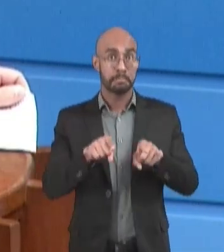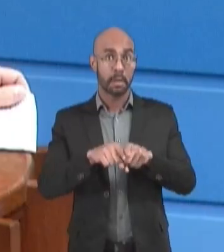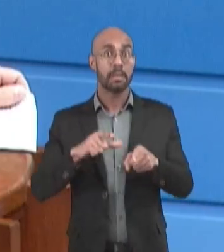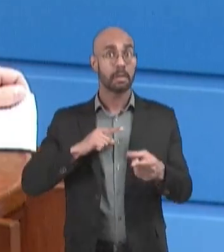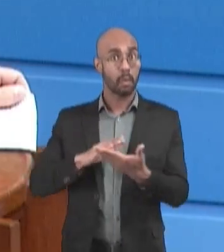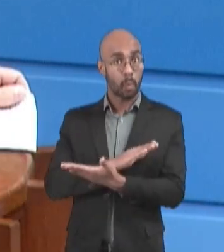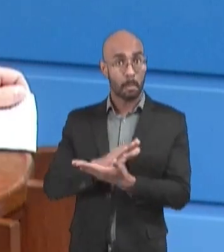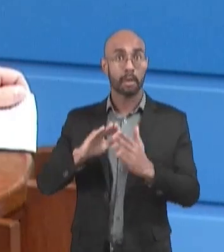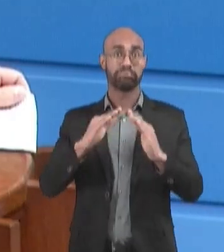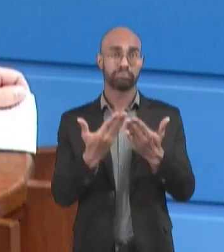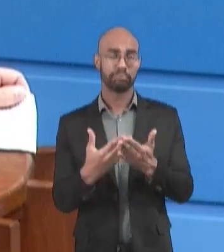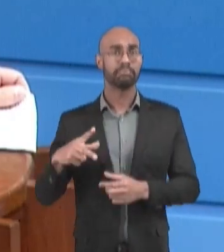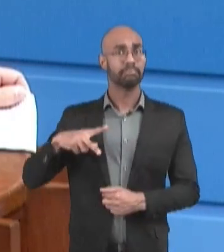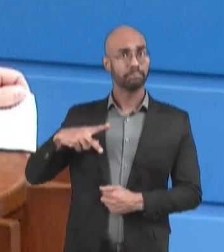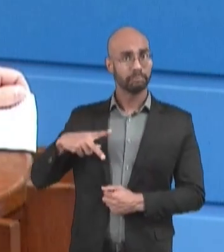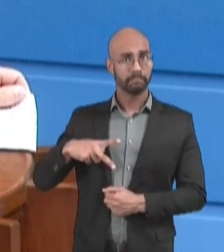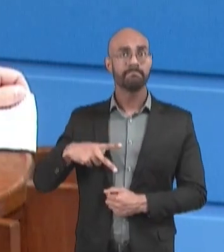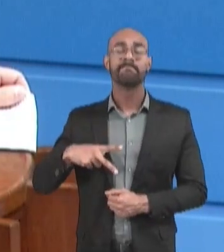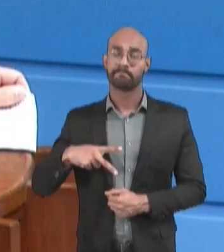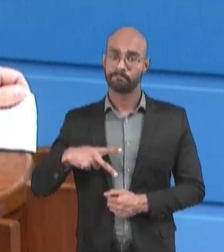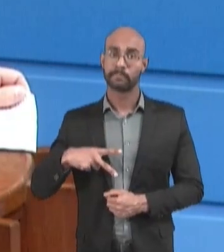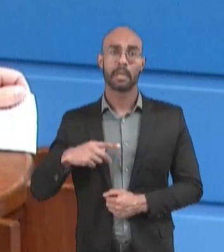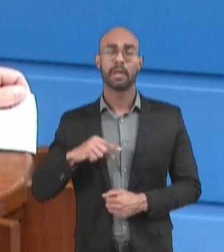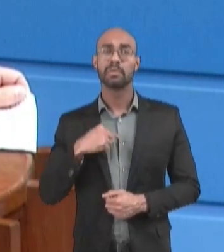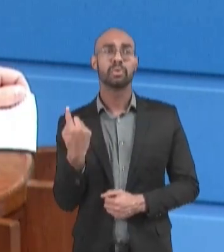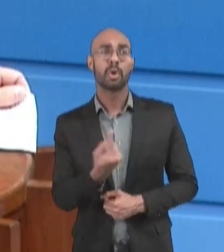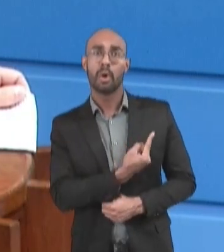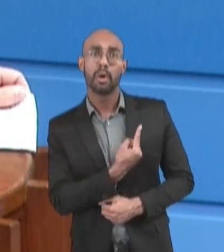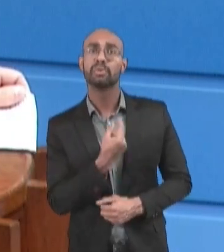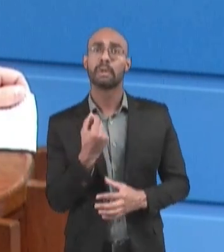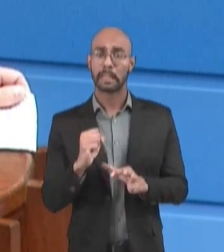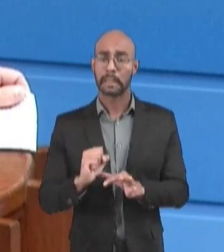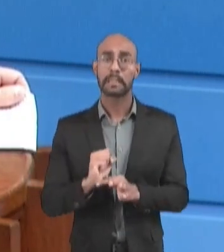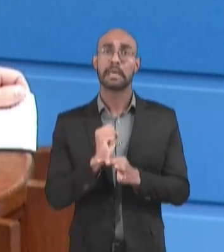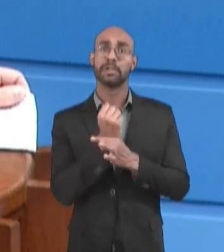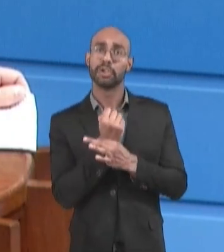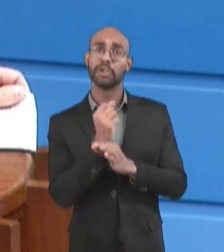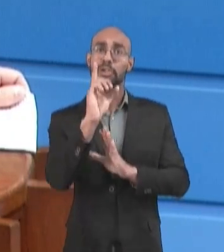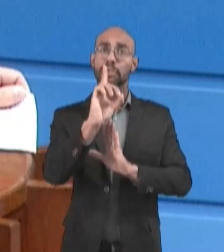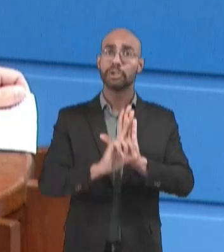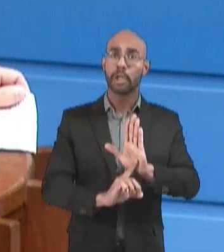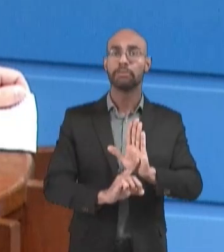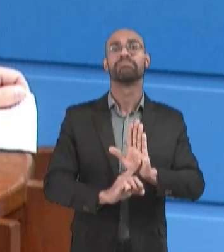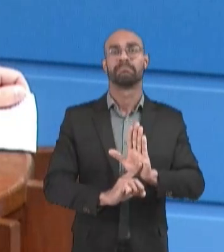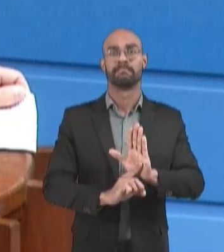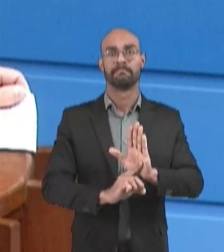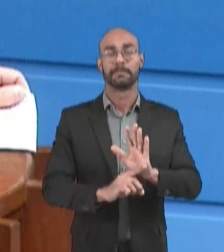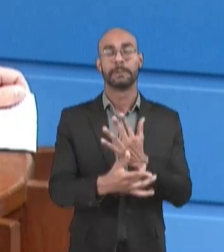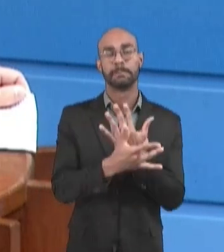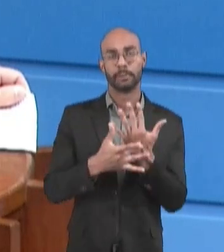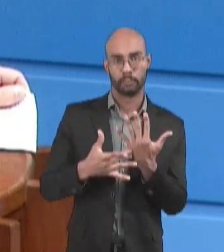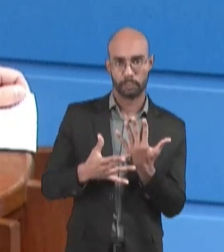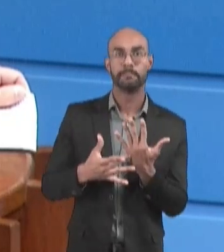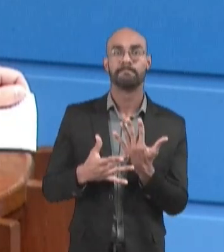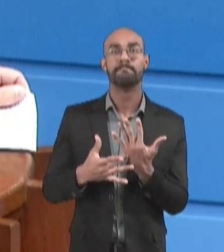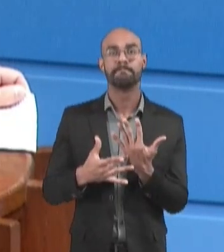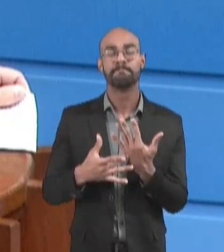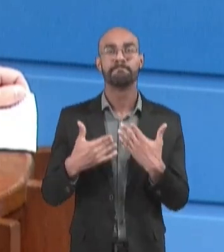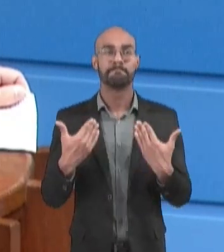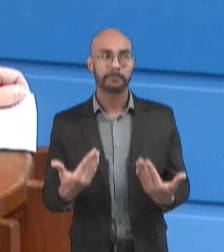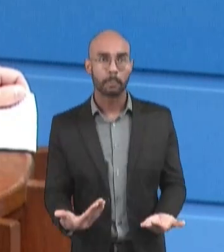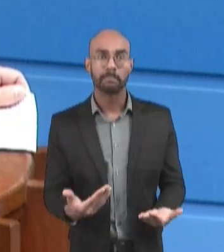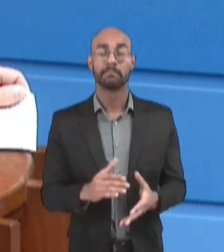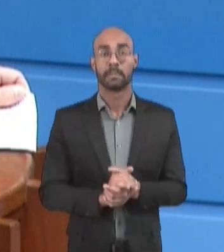em escolas particulares. E nós estamos aqui para garantir os direitos das pessoas. E